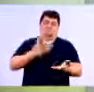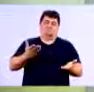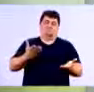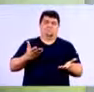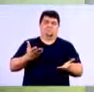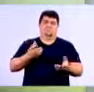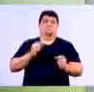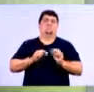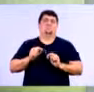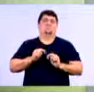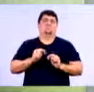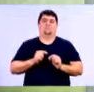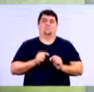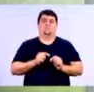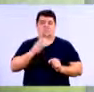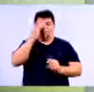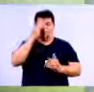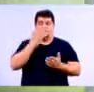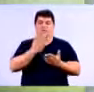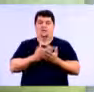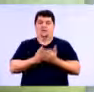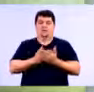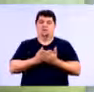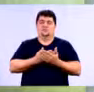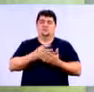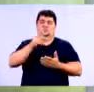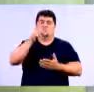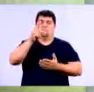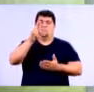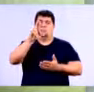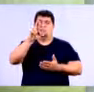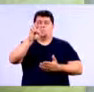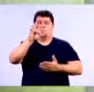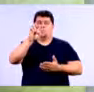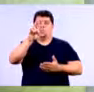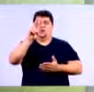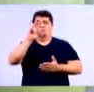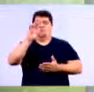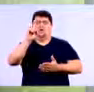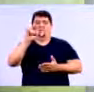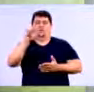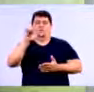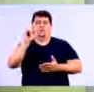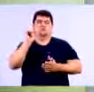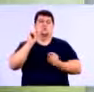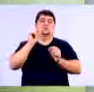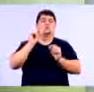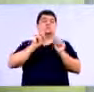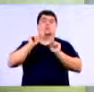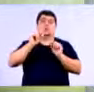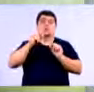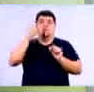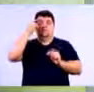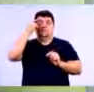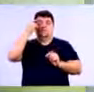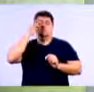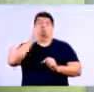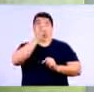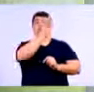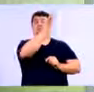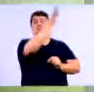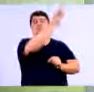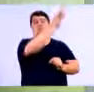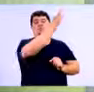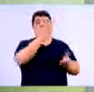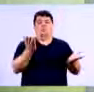né, Denise, acredito muito nos fundos de previdência privada, que é você viver hoje com foco no futuro. Então você